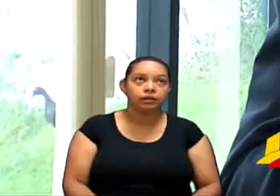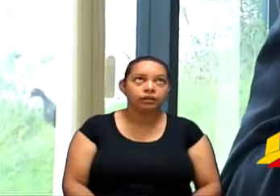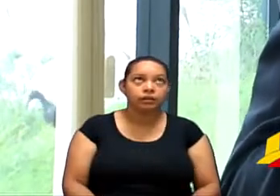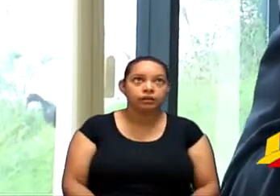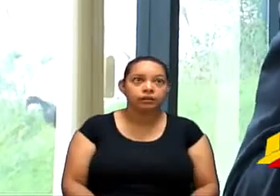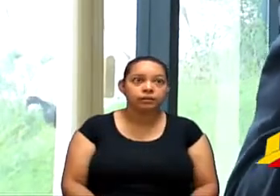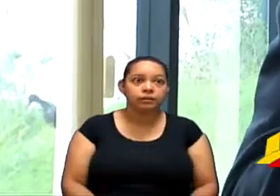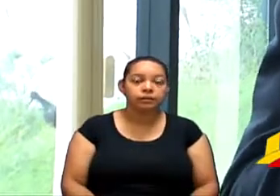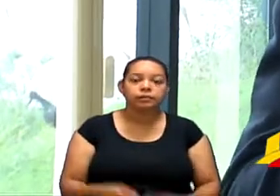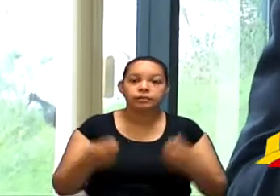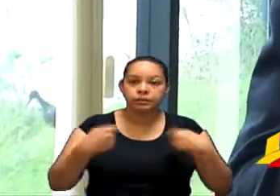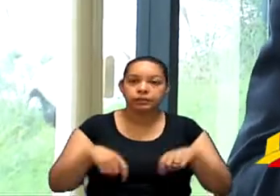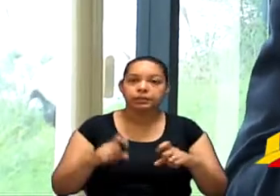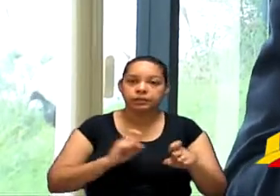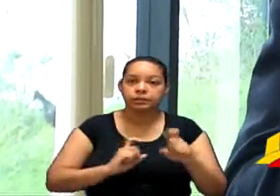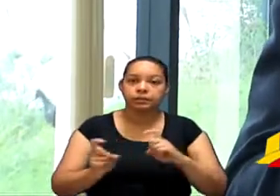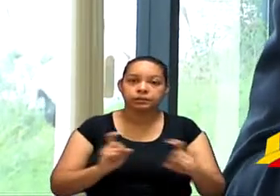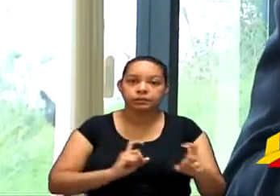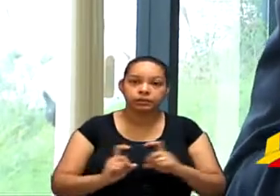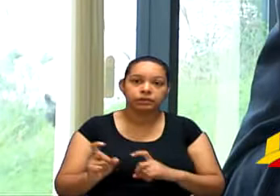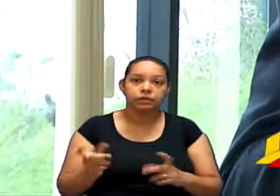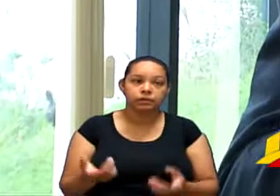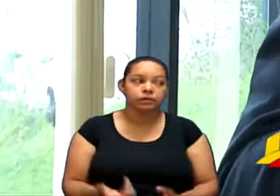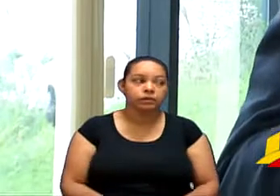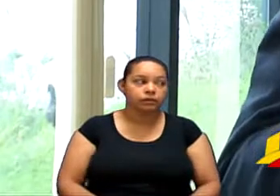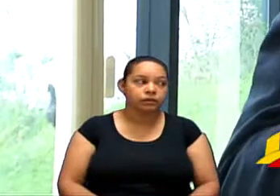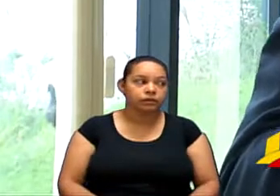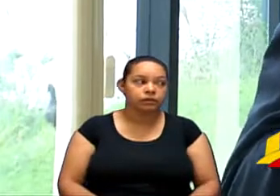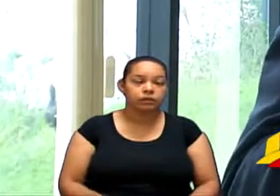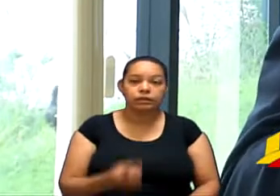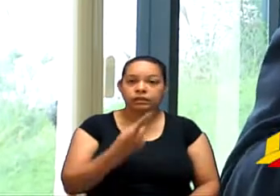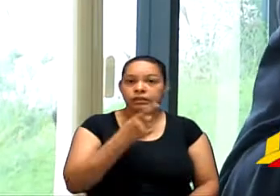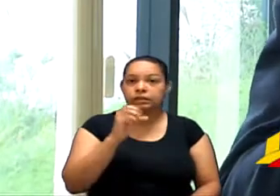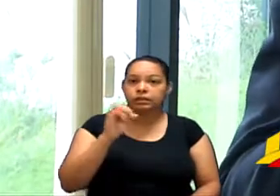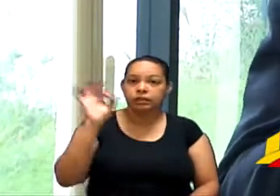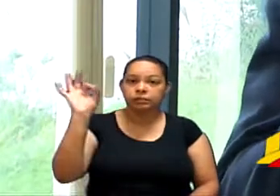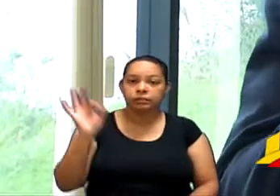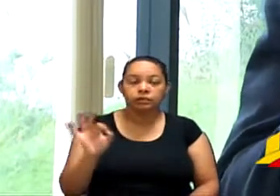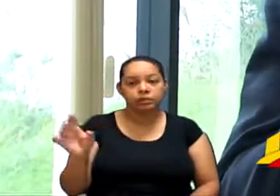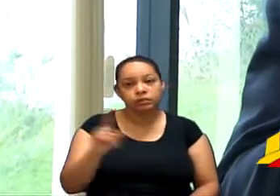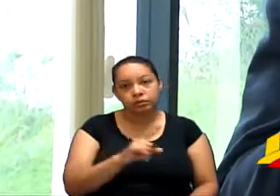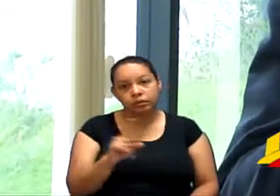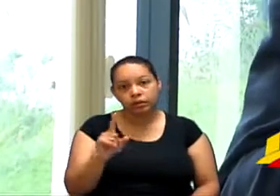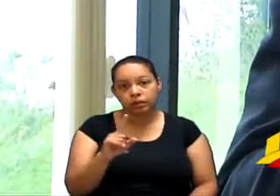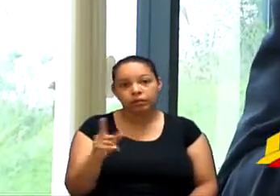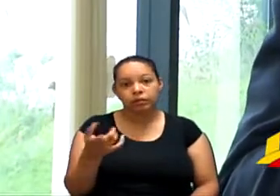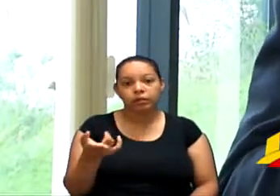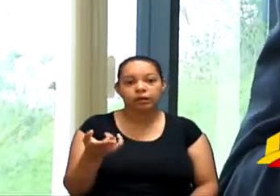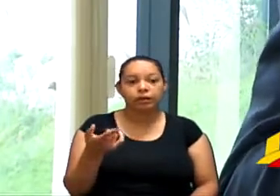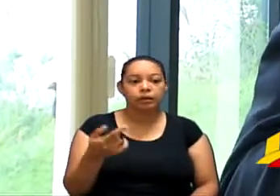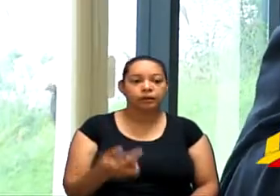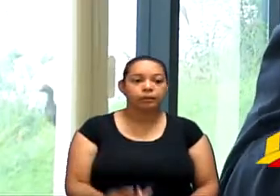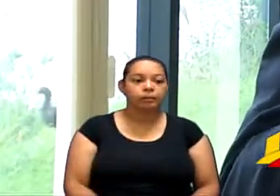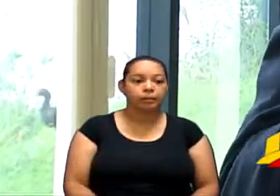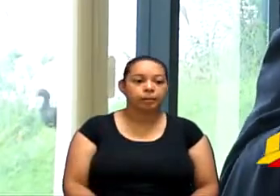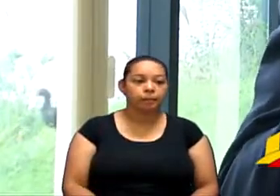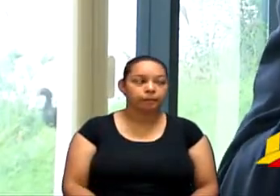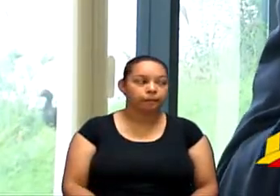deveríamos discutir porque ainda não estamos discutindo 100%, Porque foi dado um parecer pela constitucionalidade